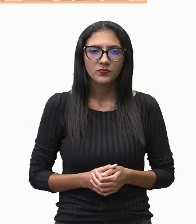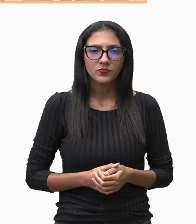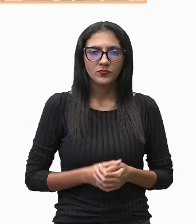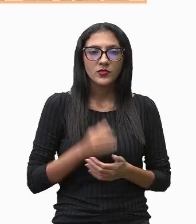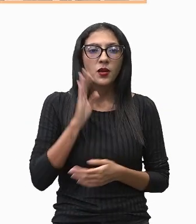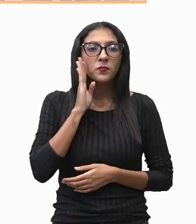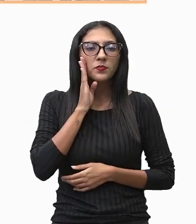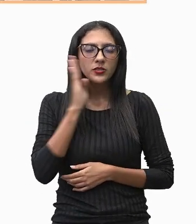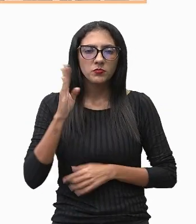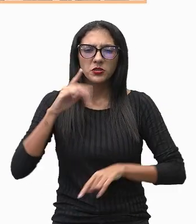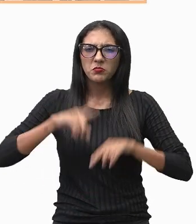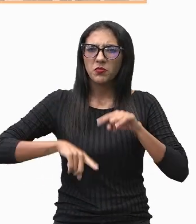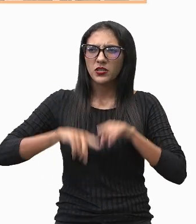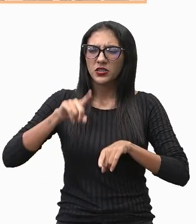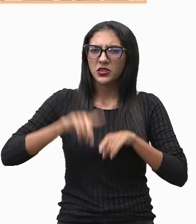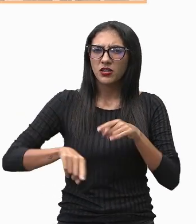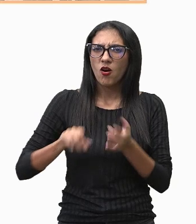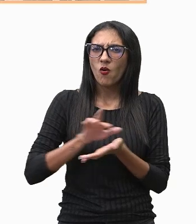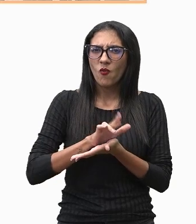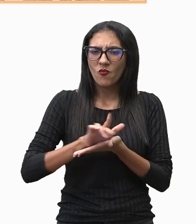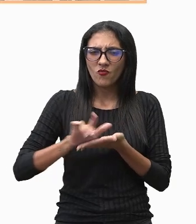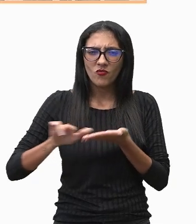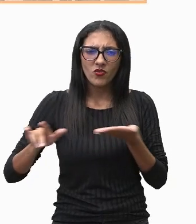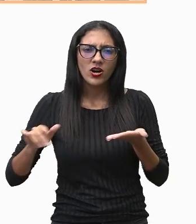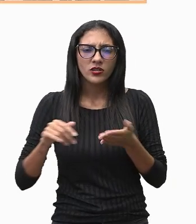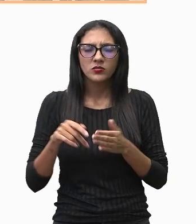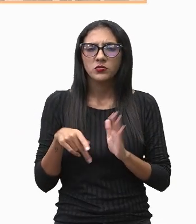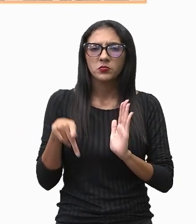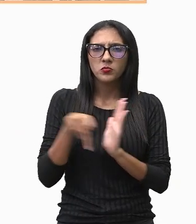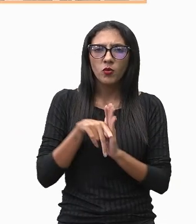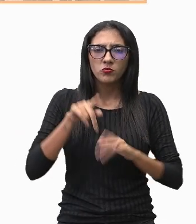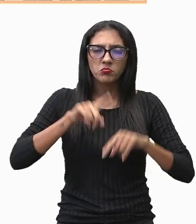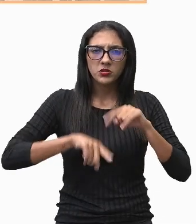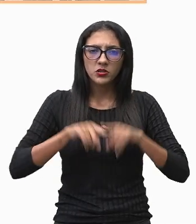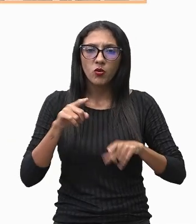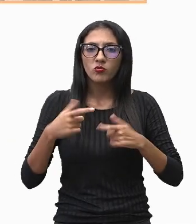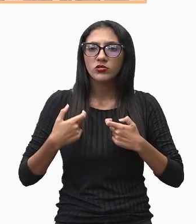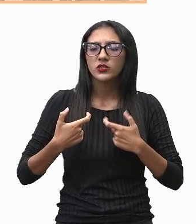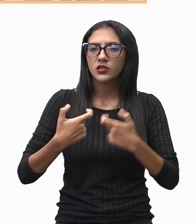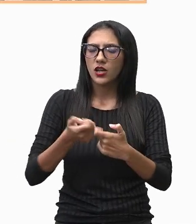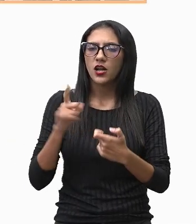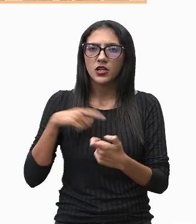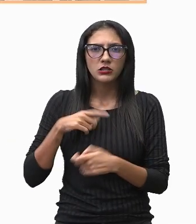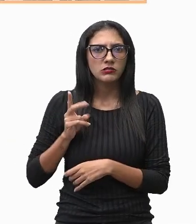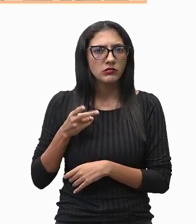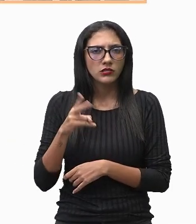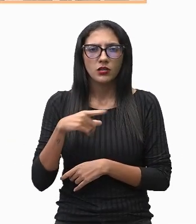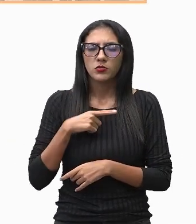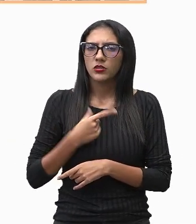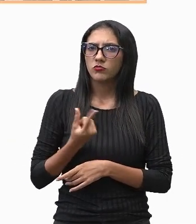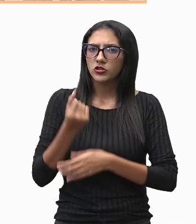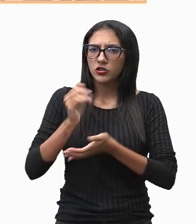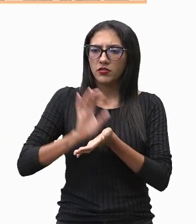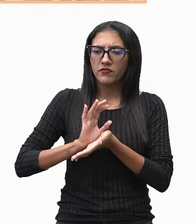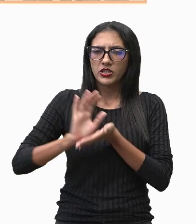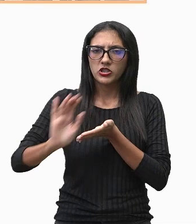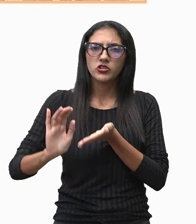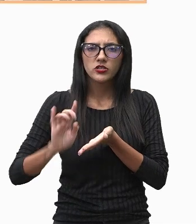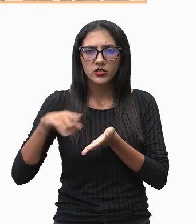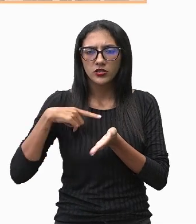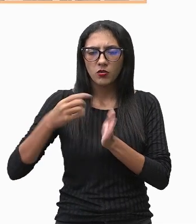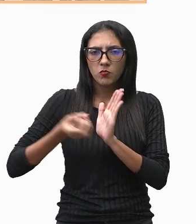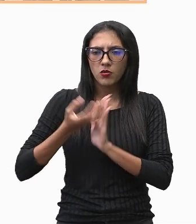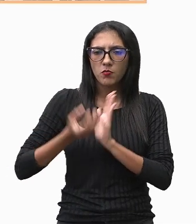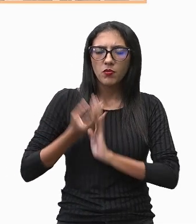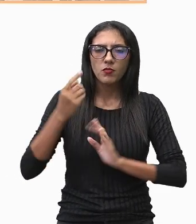arsenal nuclear, um arsenal bélico, porque ele sempre investiu nesse arsenal,